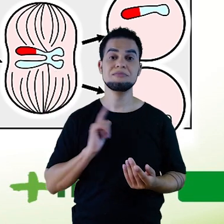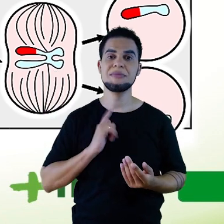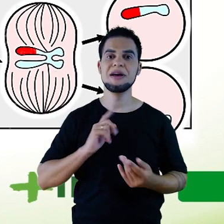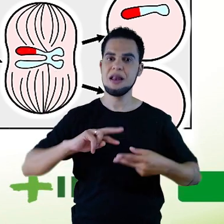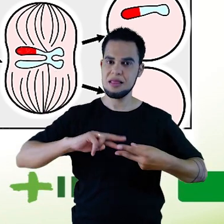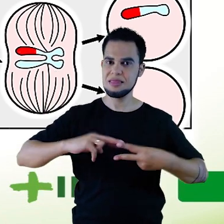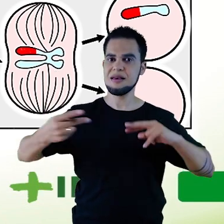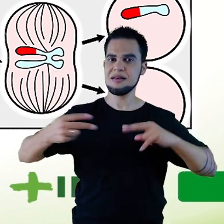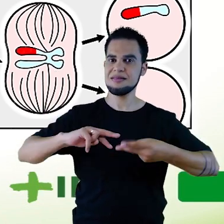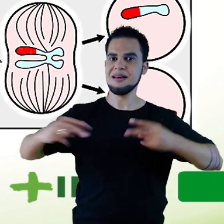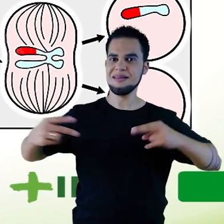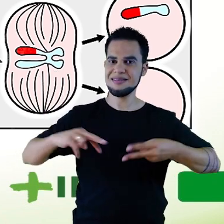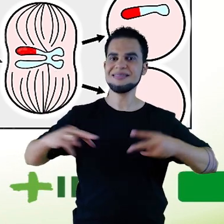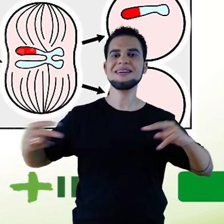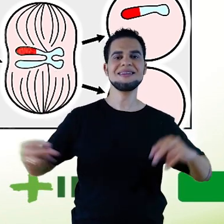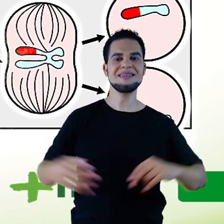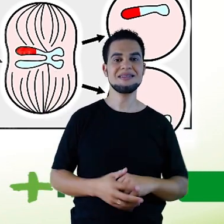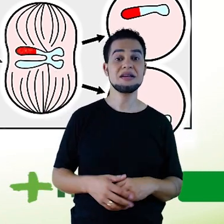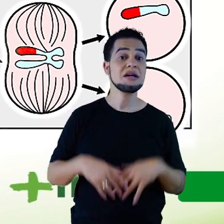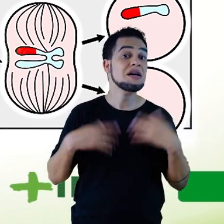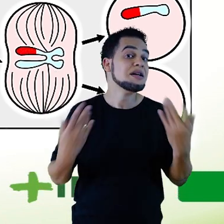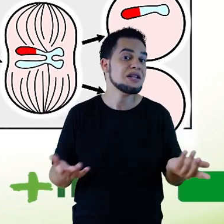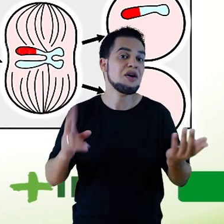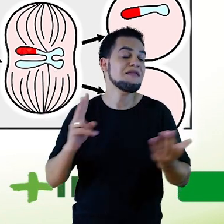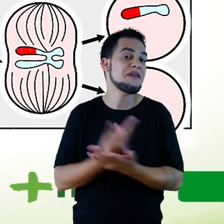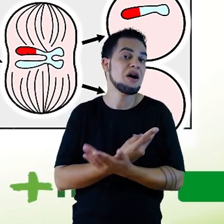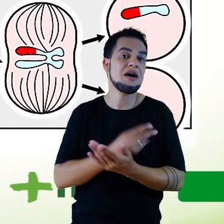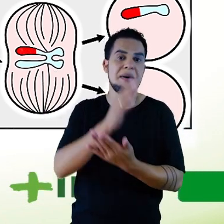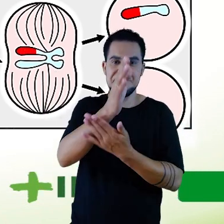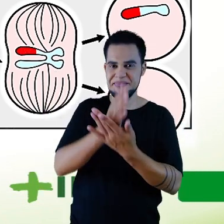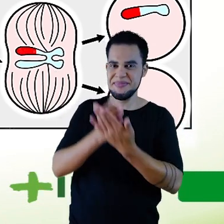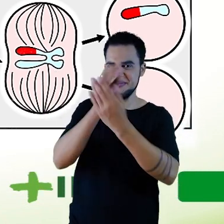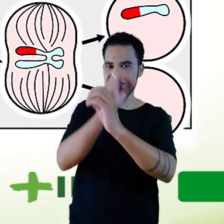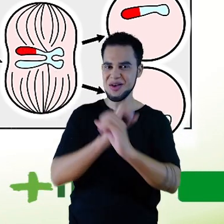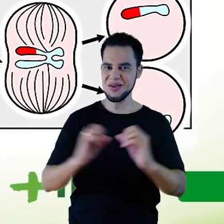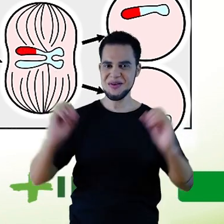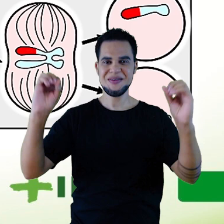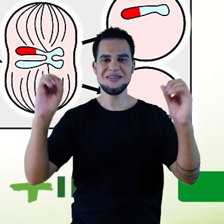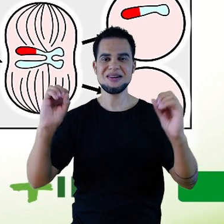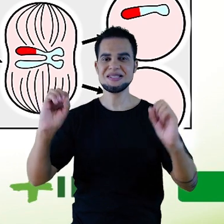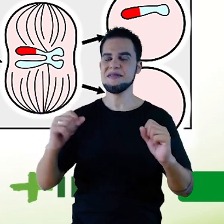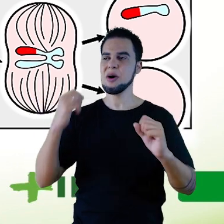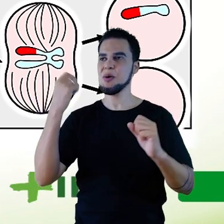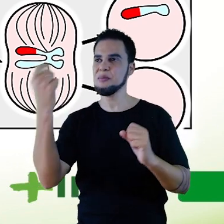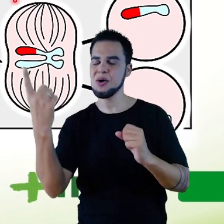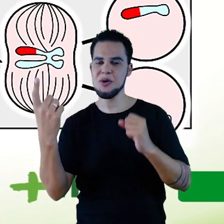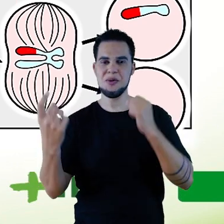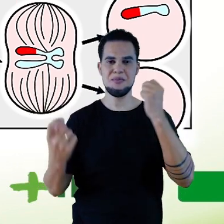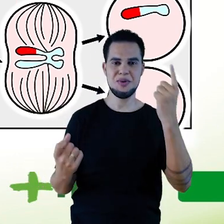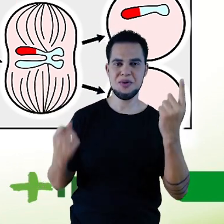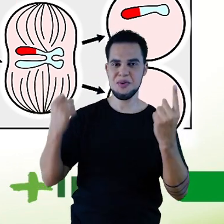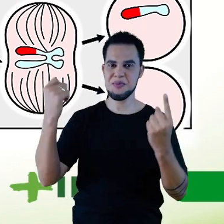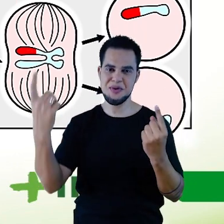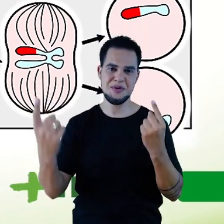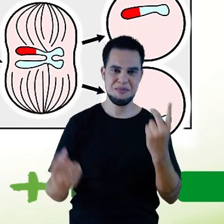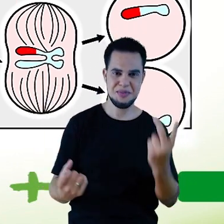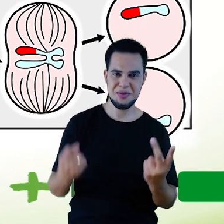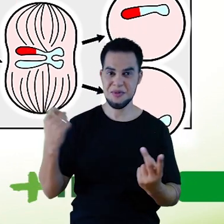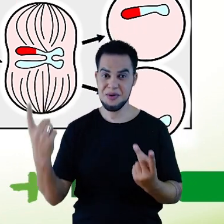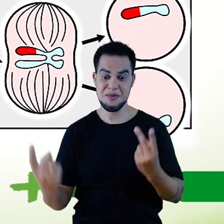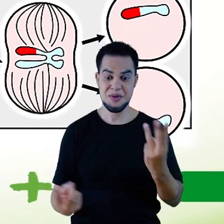conteúdo genético. Aí vai passar, a meiose vai acontecendo, ó. Ela passa por uma fase aqui, vai passando por uma fase. Olha o que